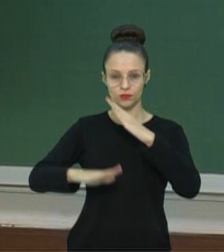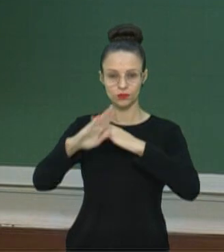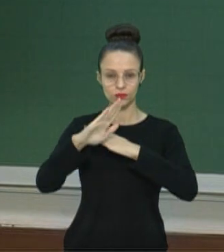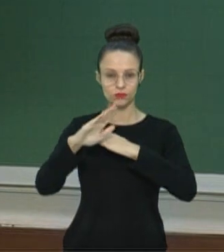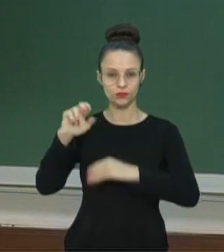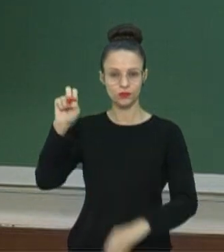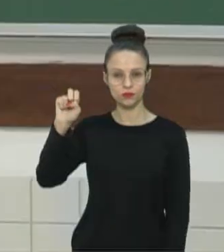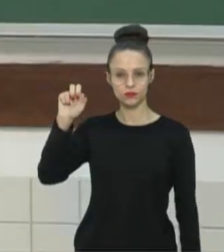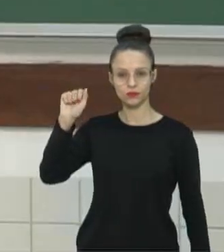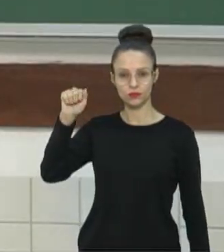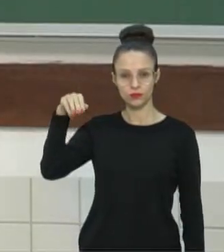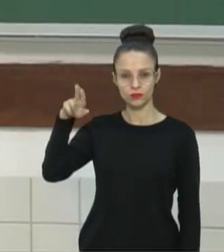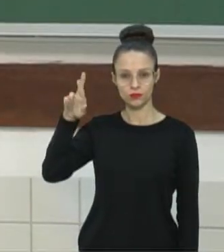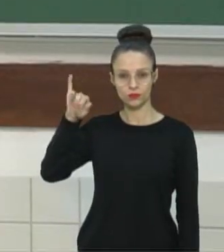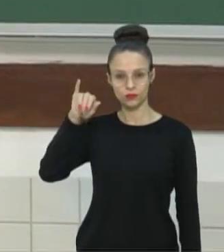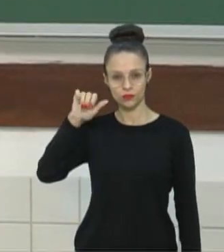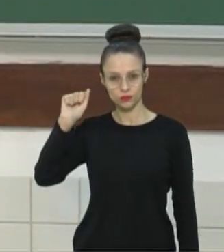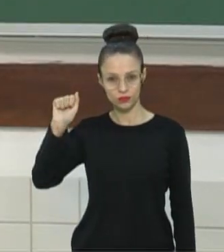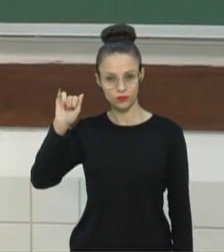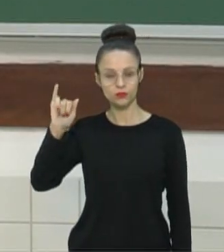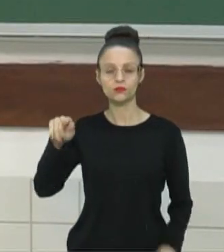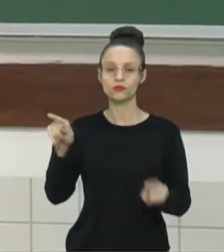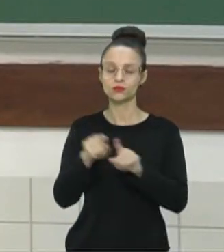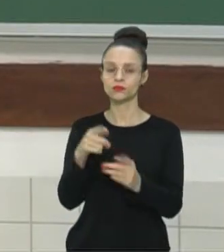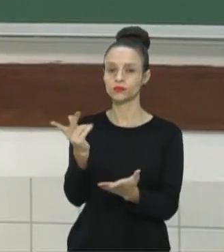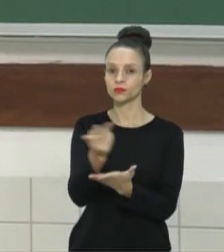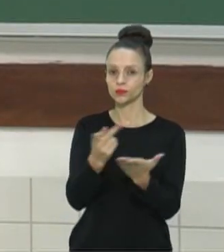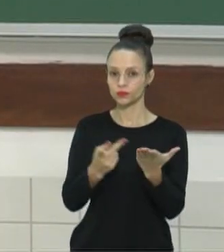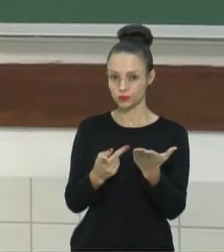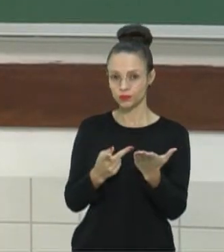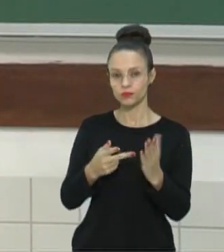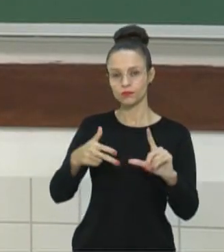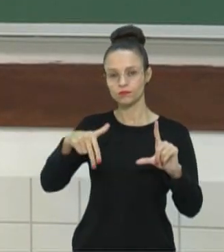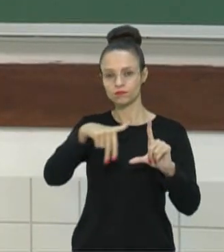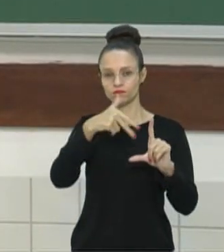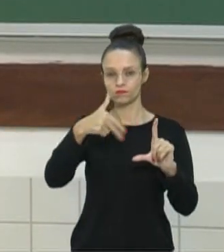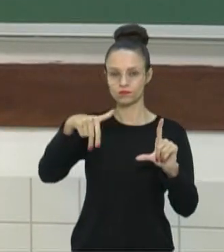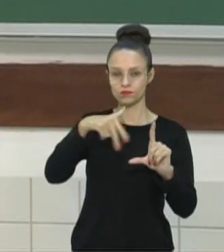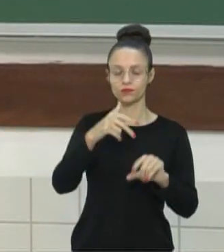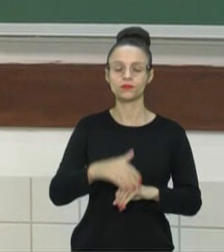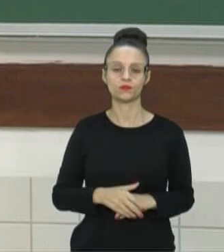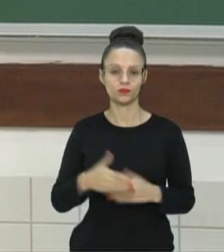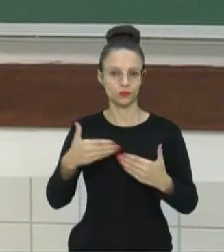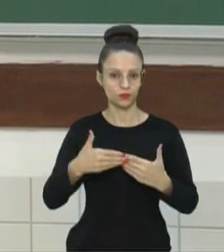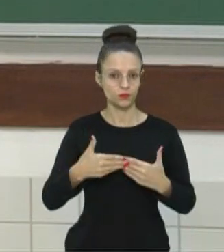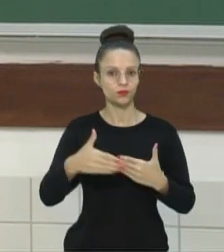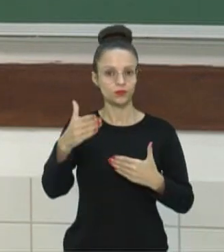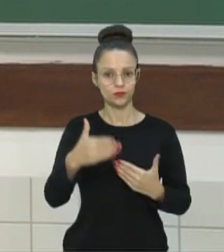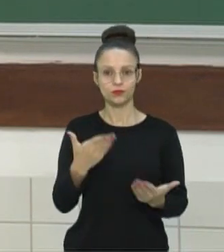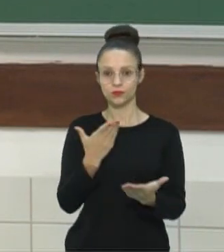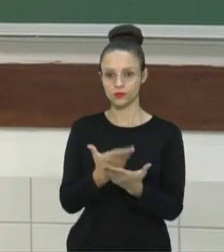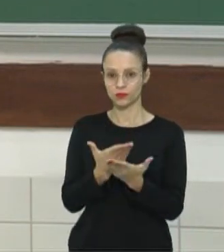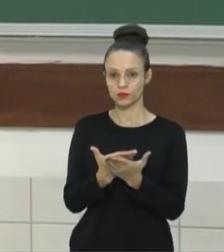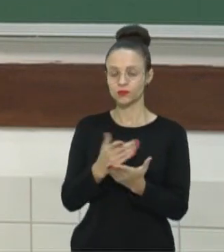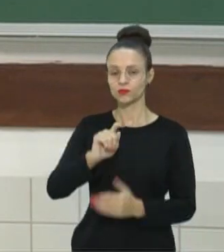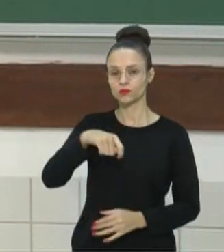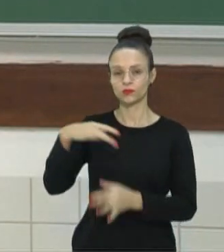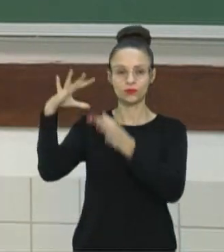anime. Nós vamos iniciar a nossa aula fazendo uma pequena